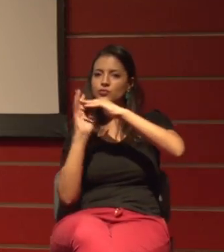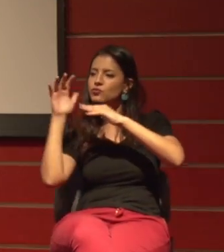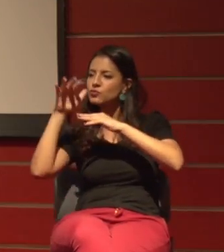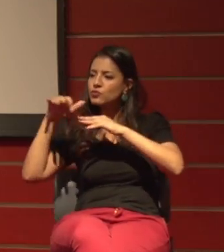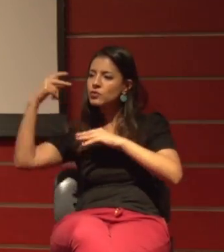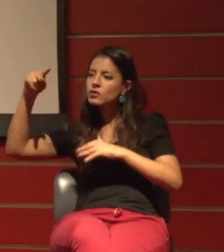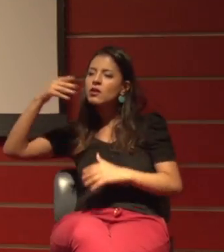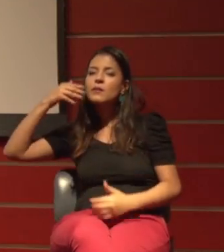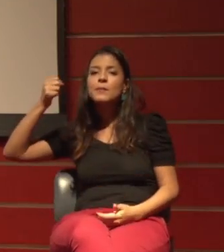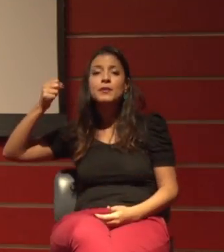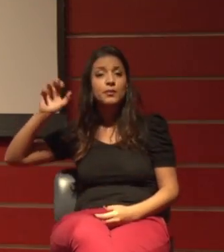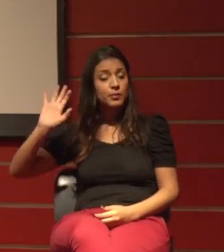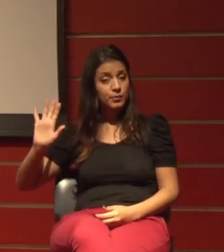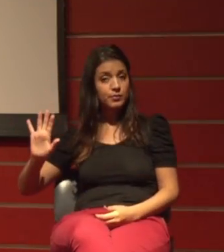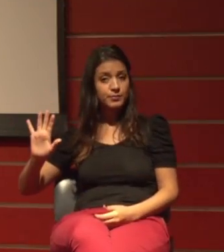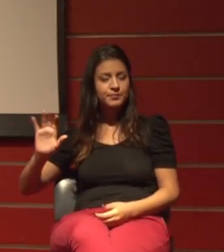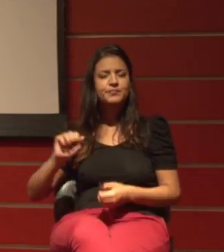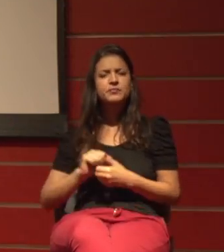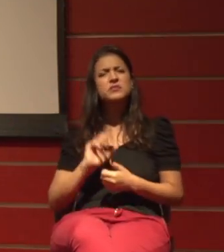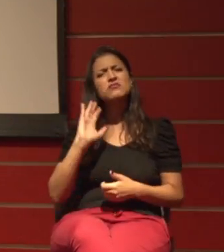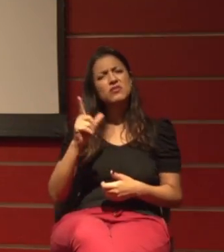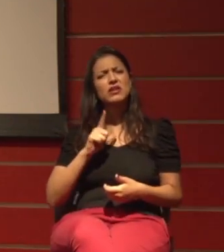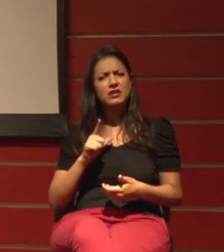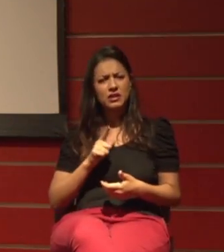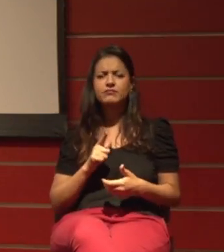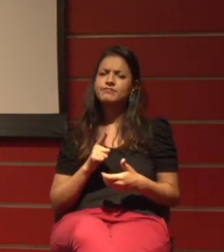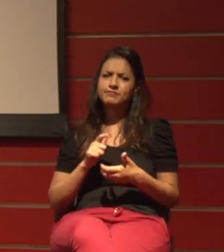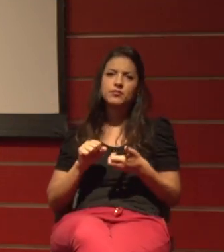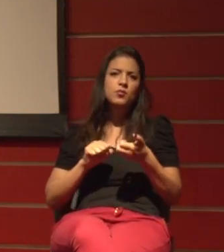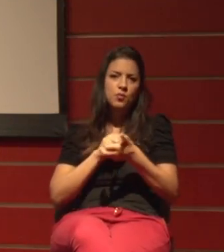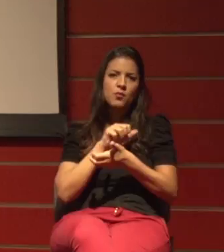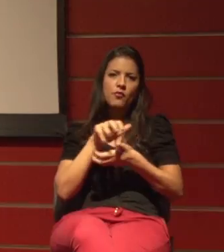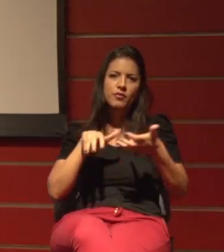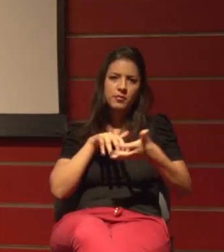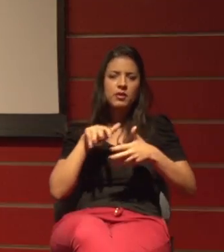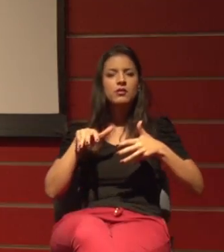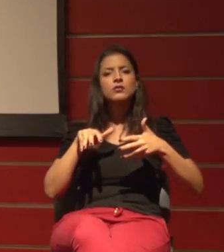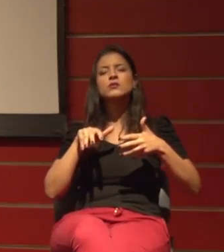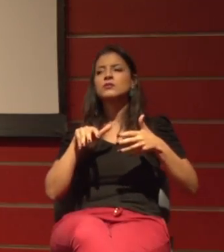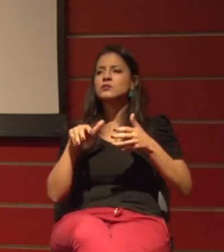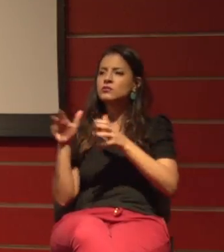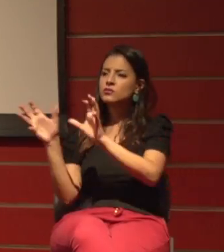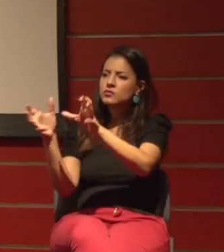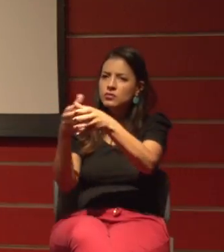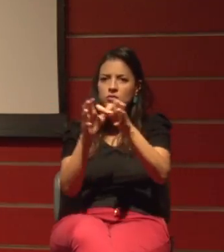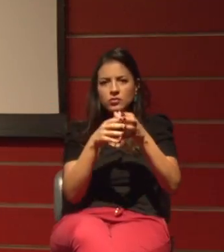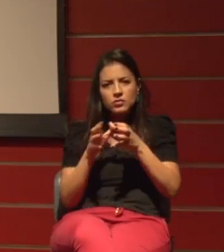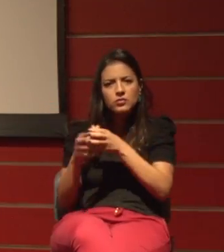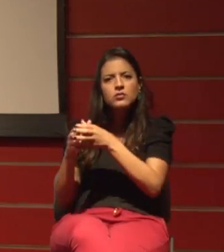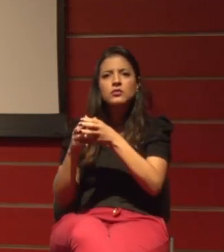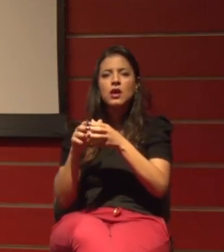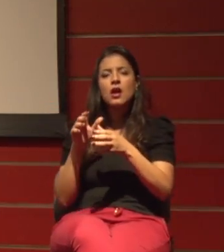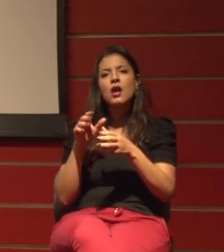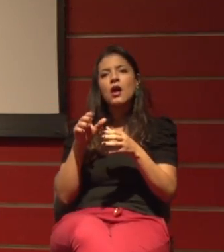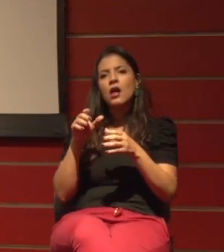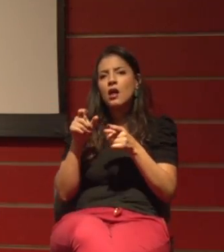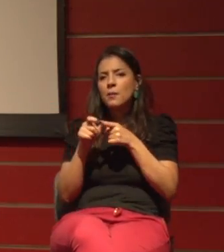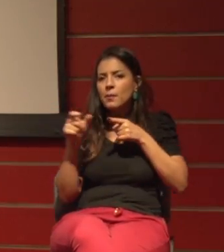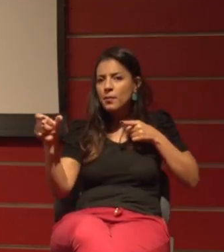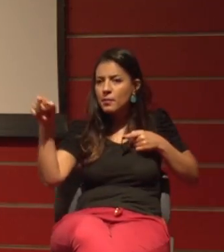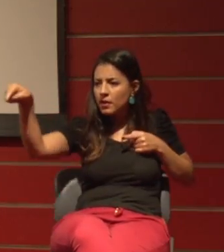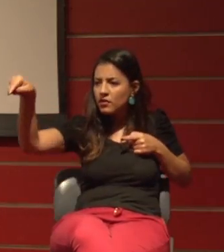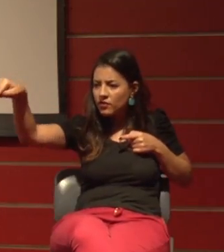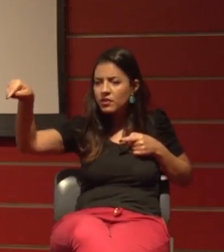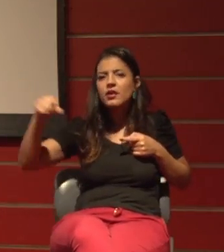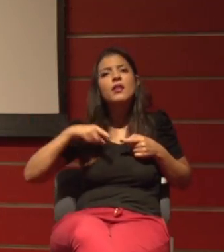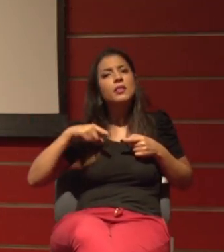grandes movimentos já eh que estão produzindo uma literatura eh grandes movimentos nas periferias das cidades